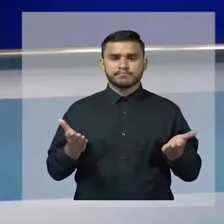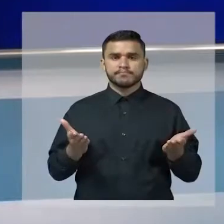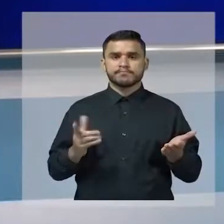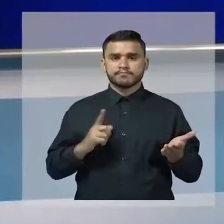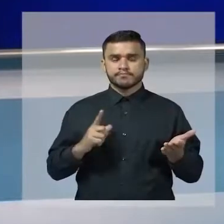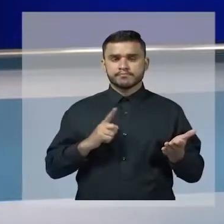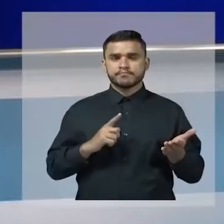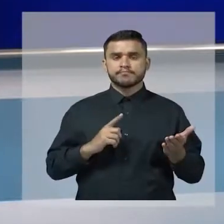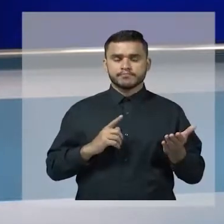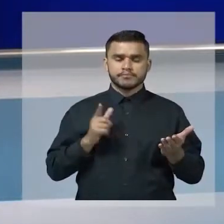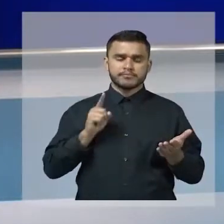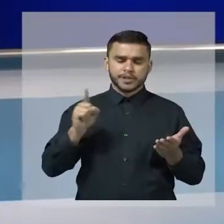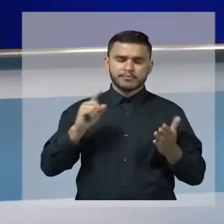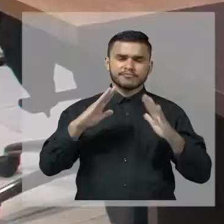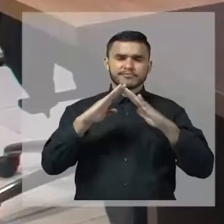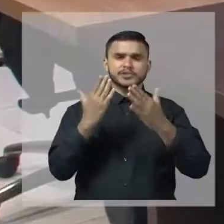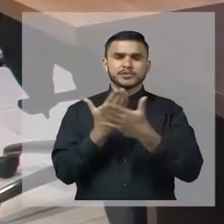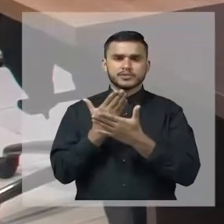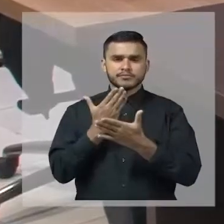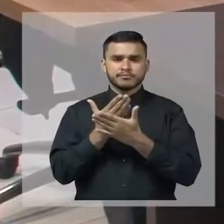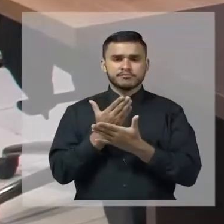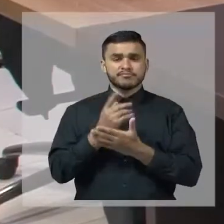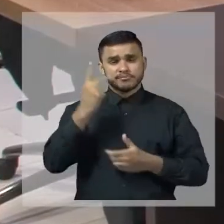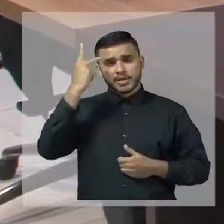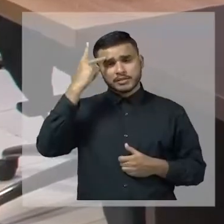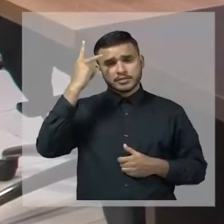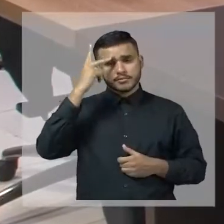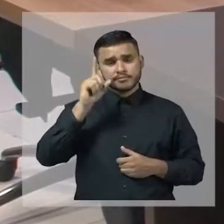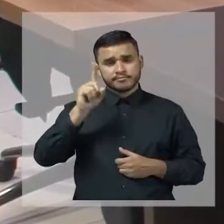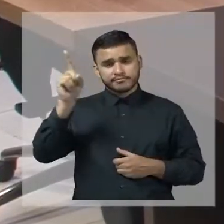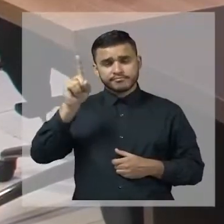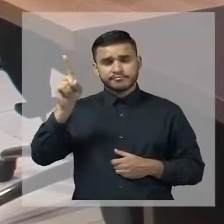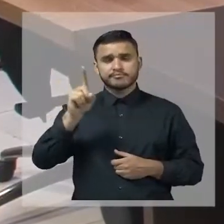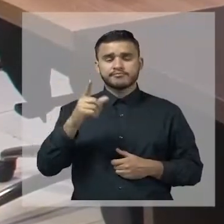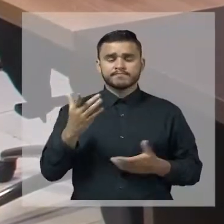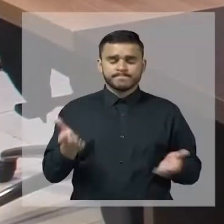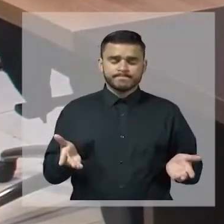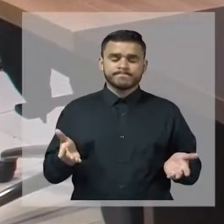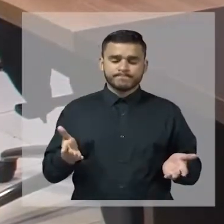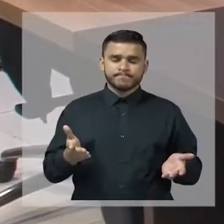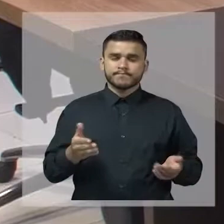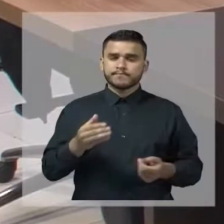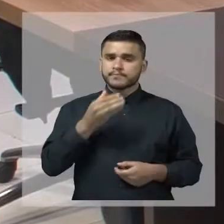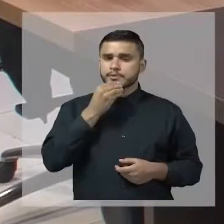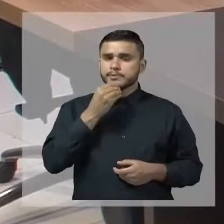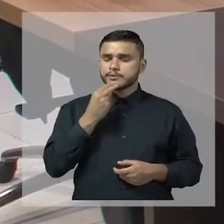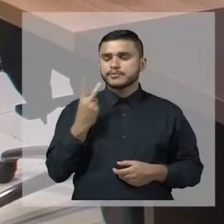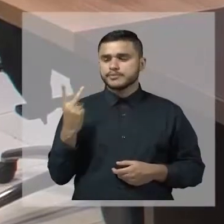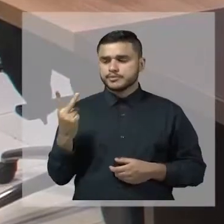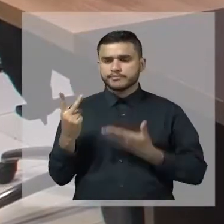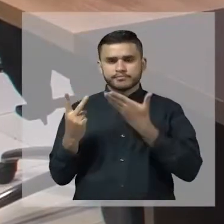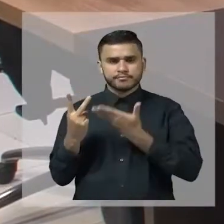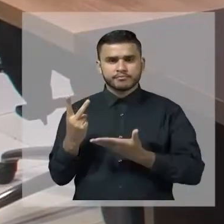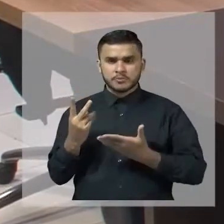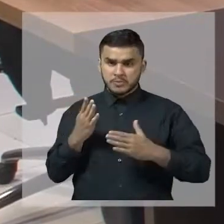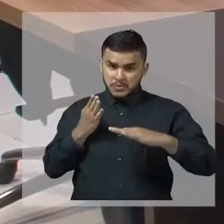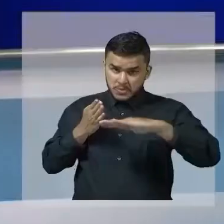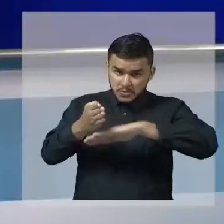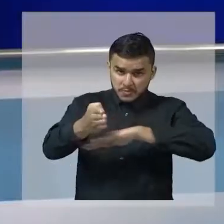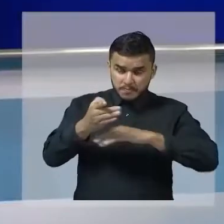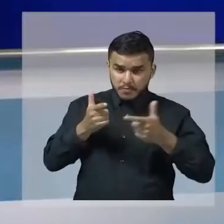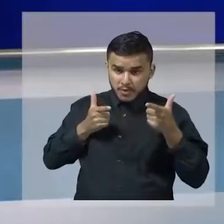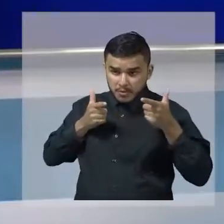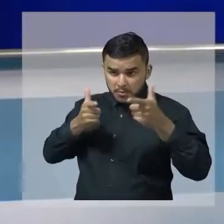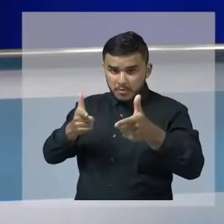dos 2 jovens que perpetraram aquele massacre na escola em Osasco, Escola